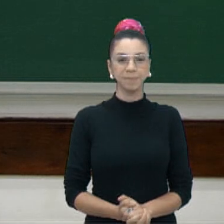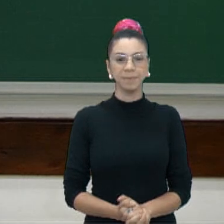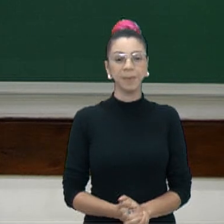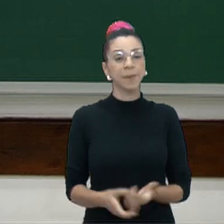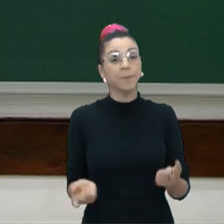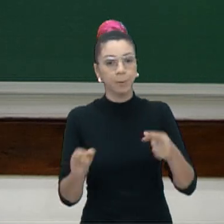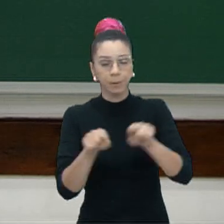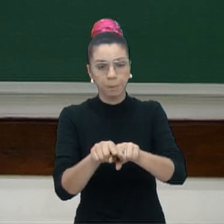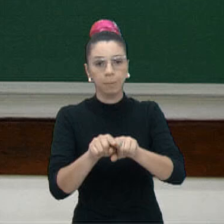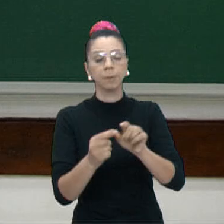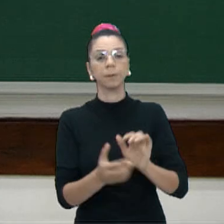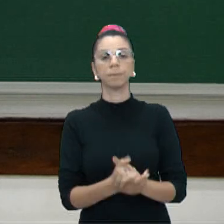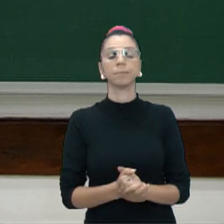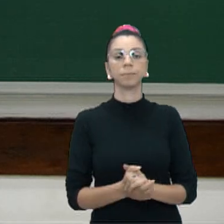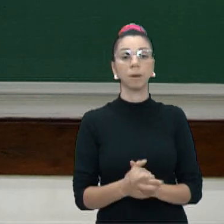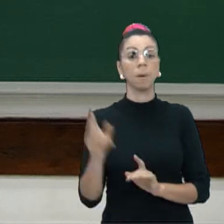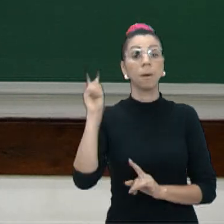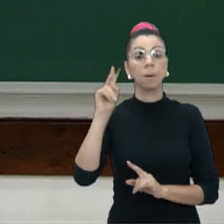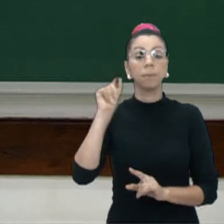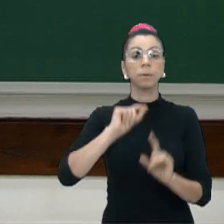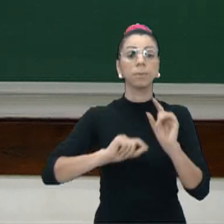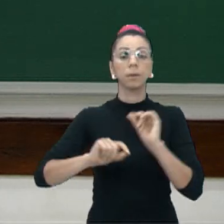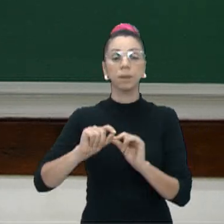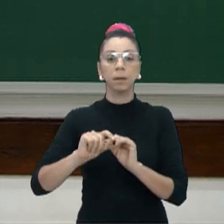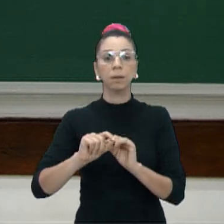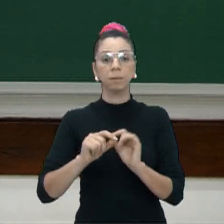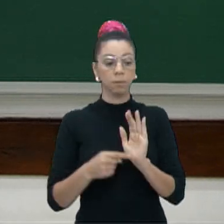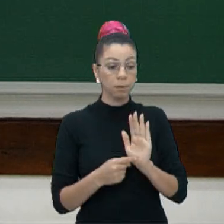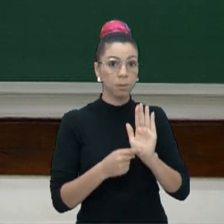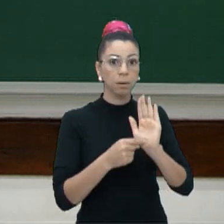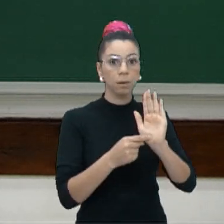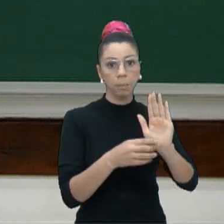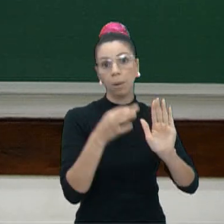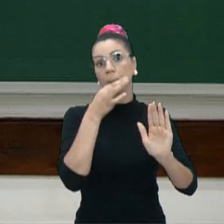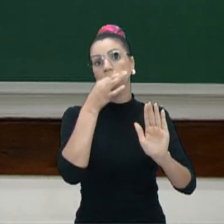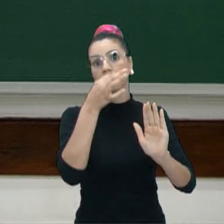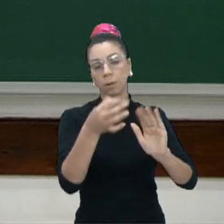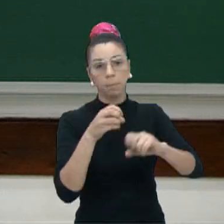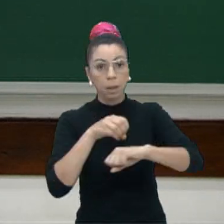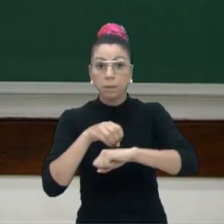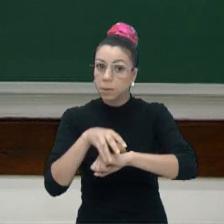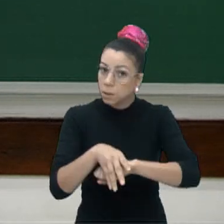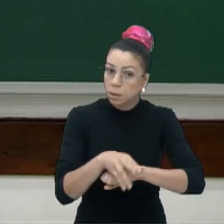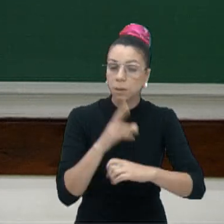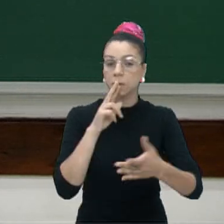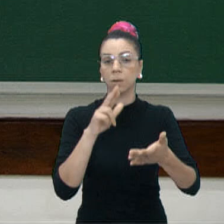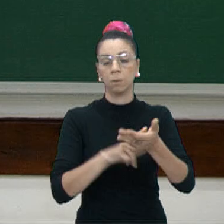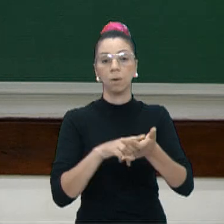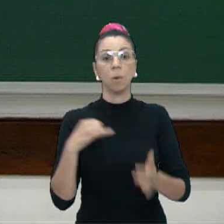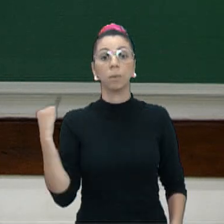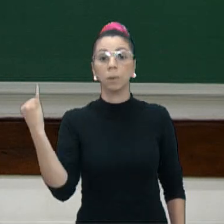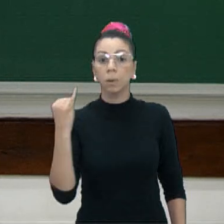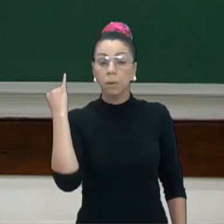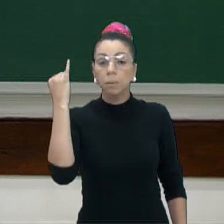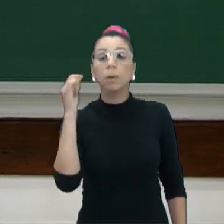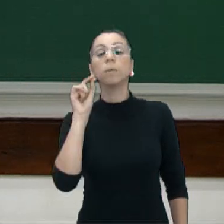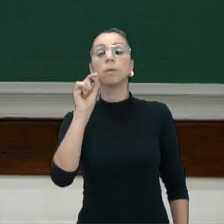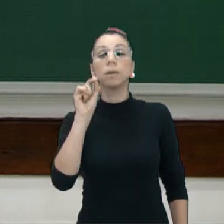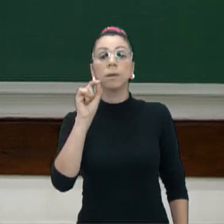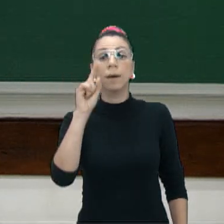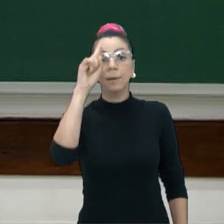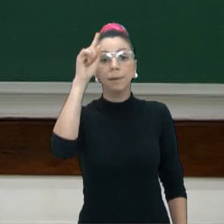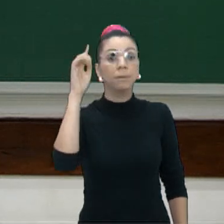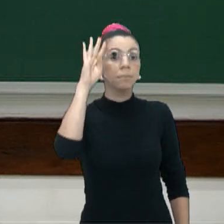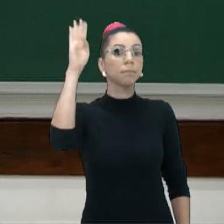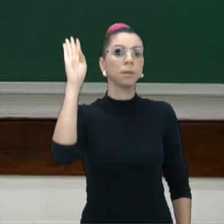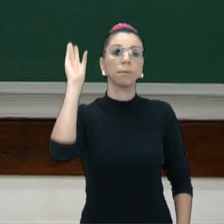Olá, voltamos. Lembrando sempre que vamos apresentar uma sugestão de resposta e o que importa é a ideia principal da resposta,